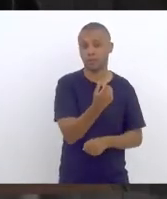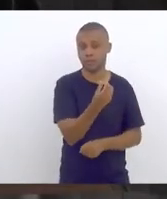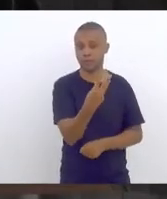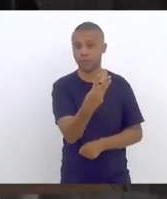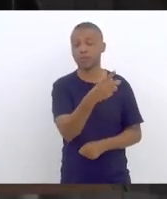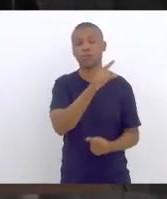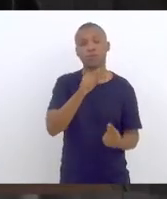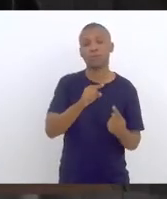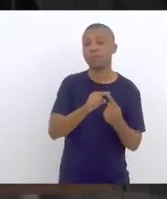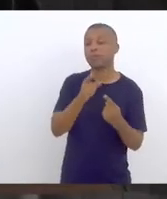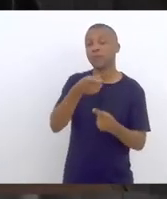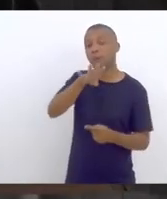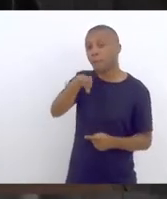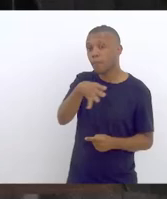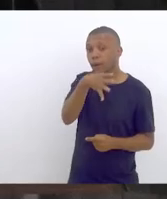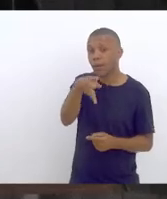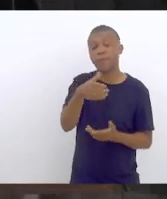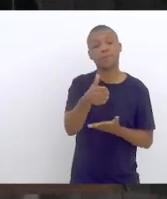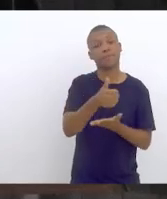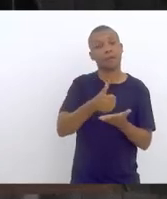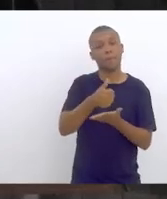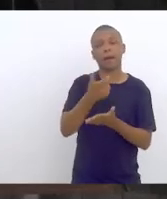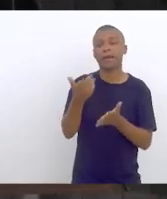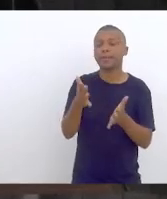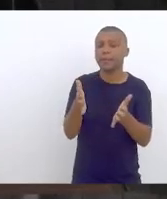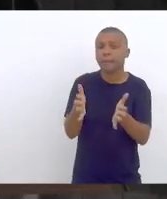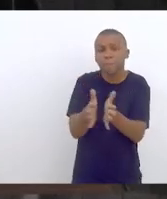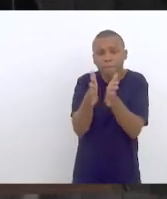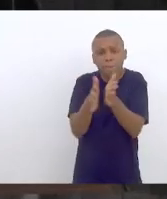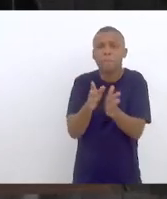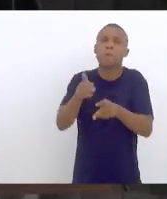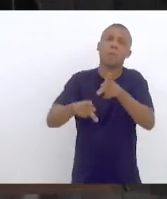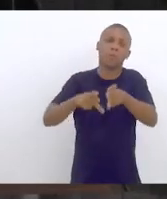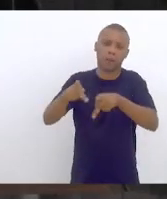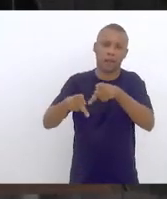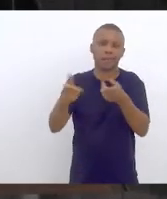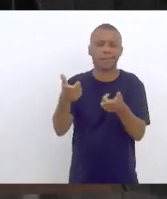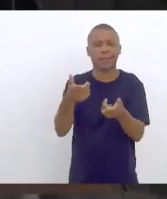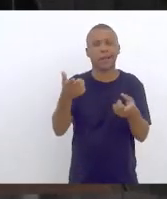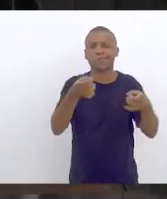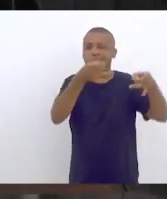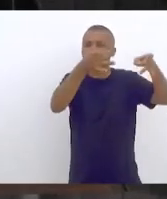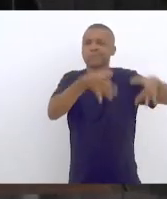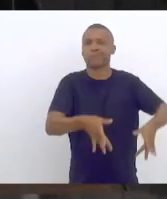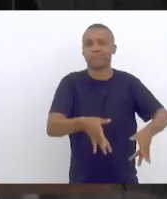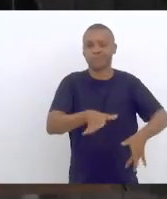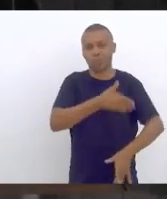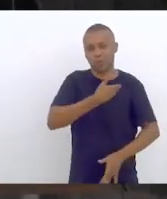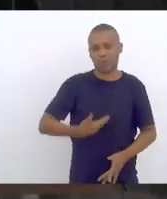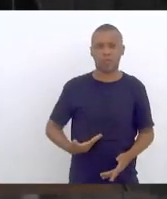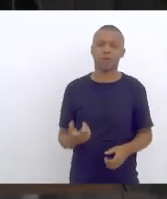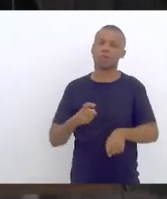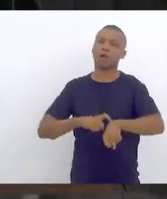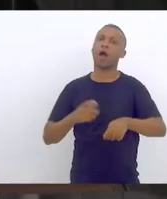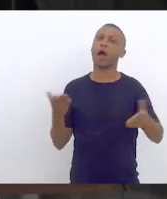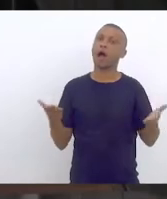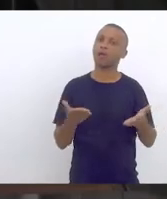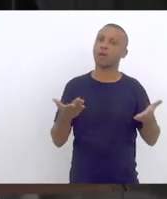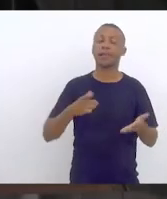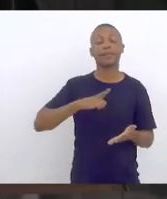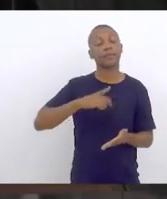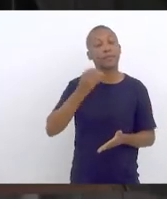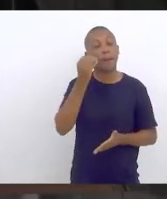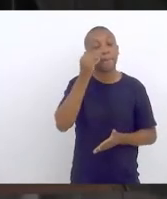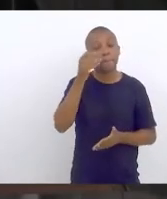Popular que está severamente abandonado pelo atual governo tem uma previsão para